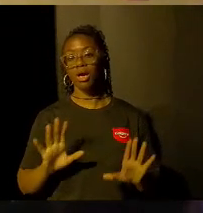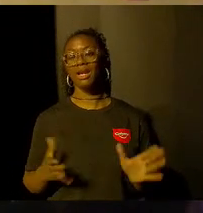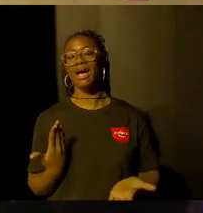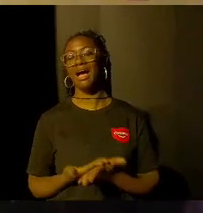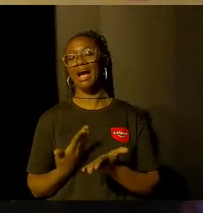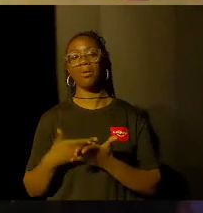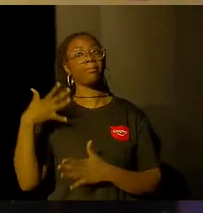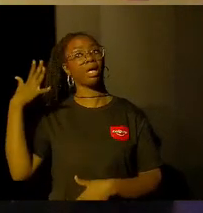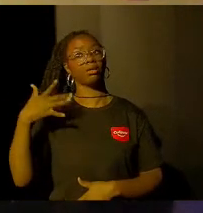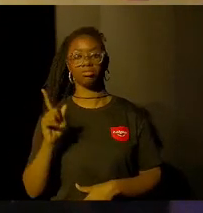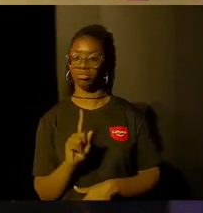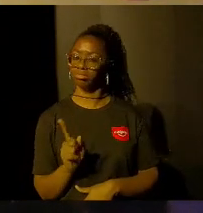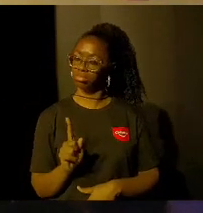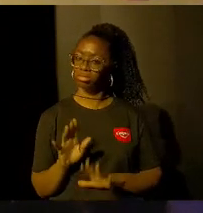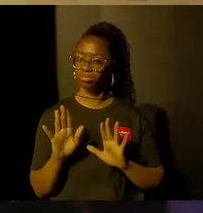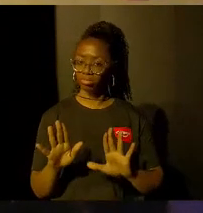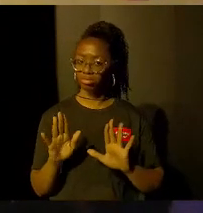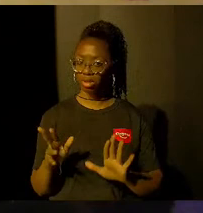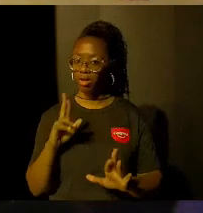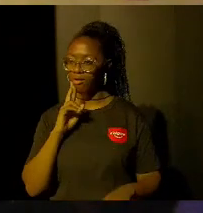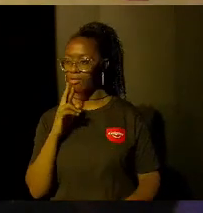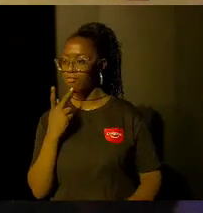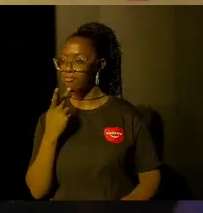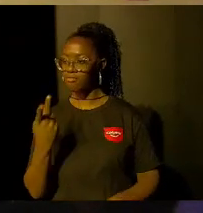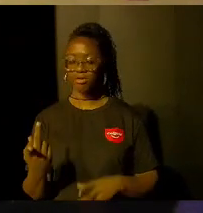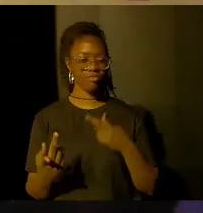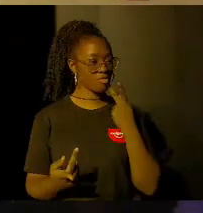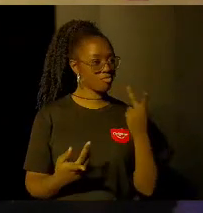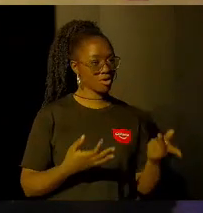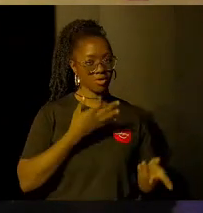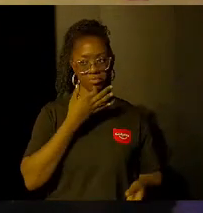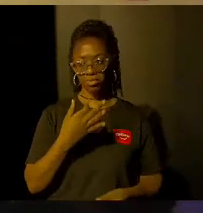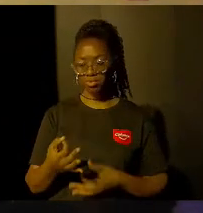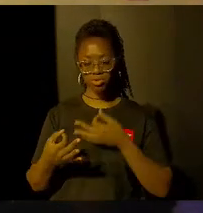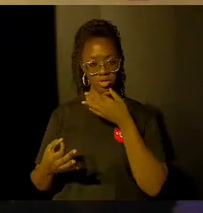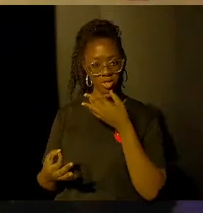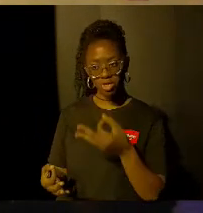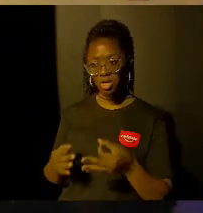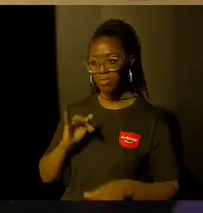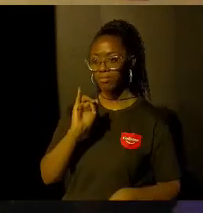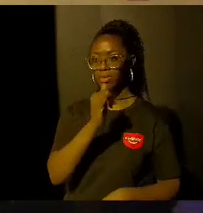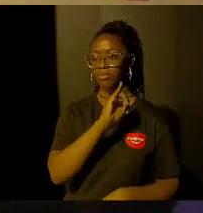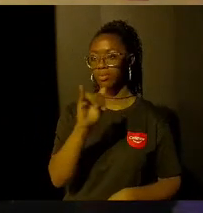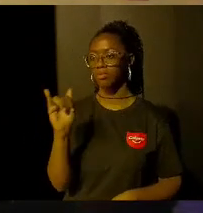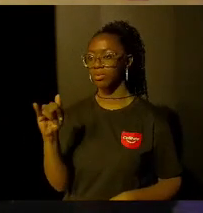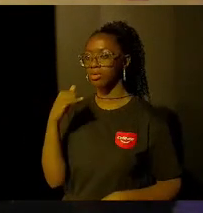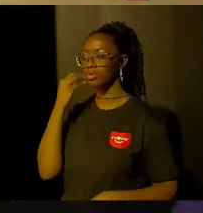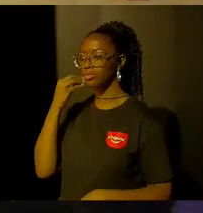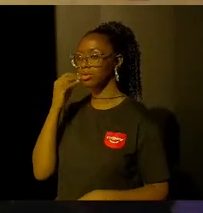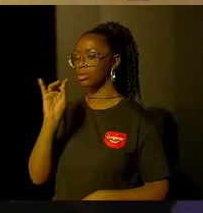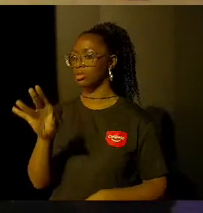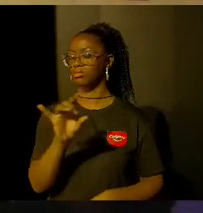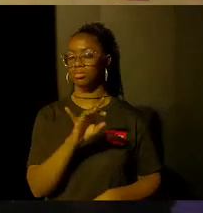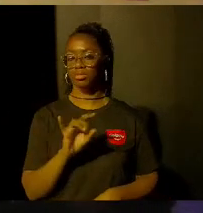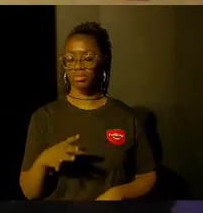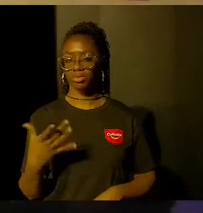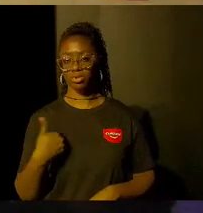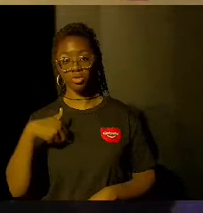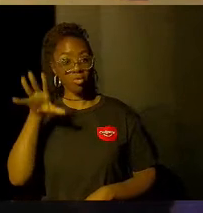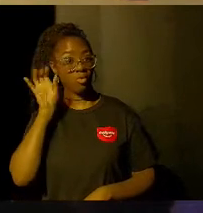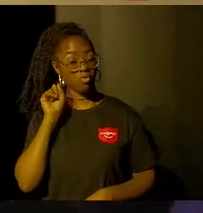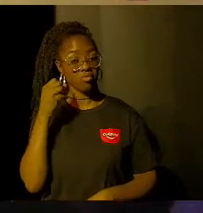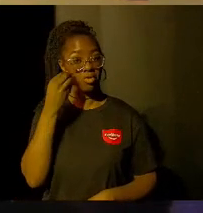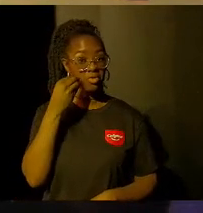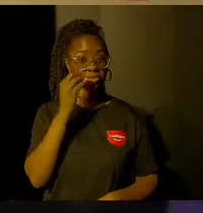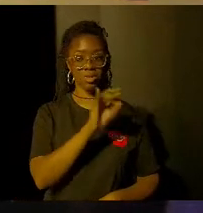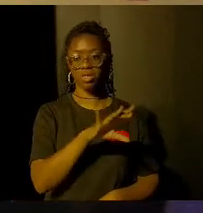palestra mas a partir e das vivências de cada uma e a ouvir as vivências é sempre muito poderoso